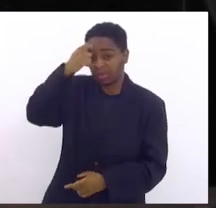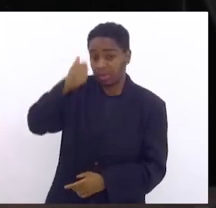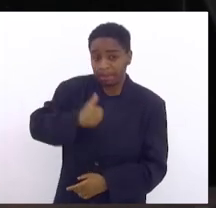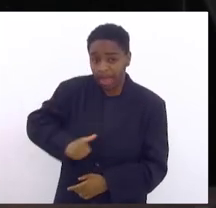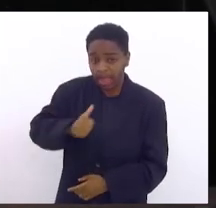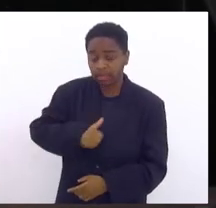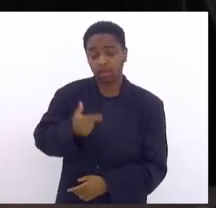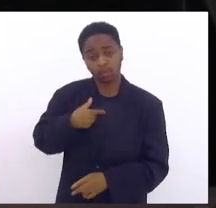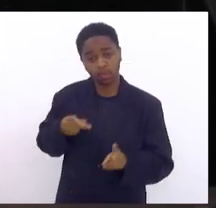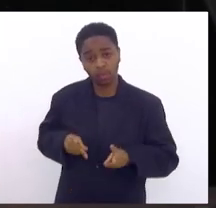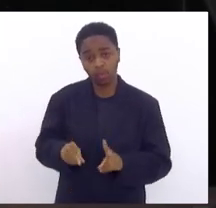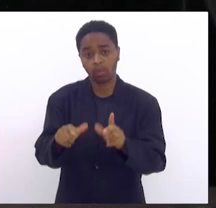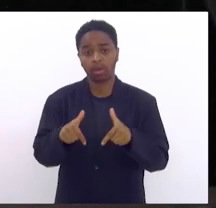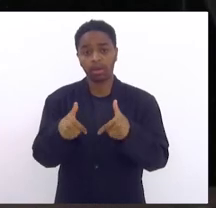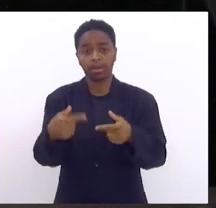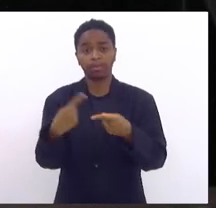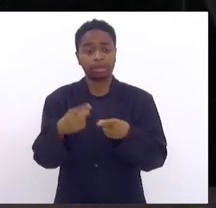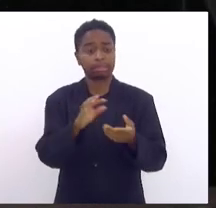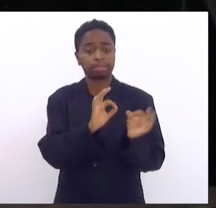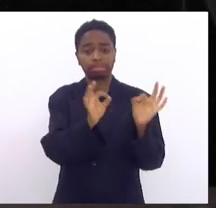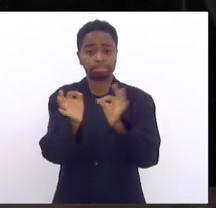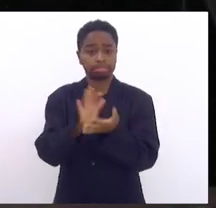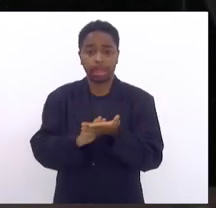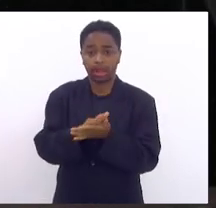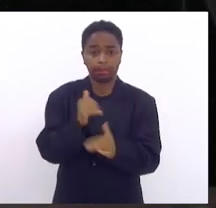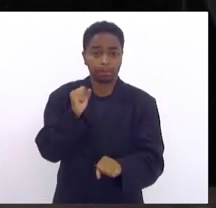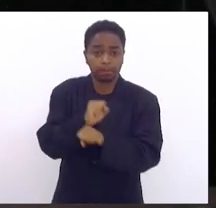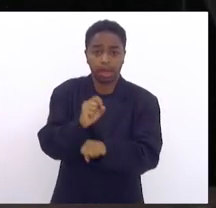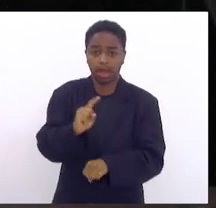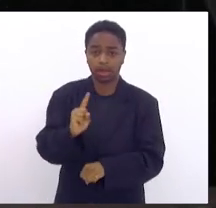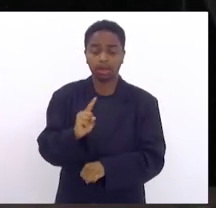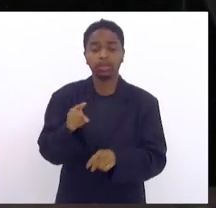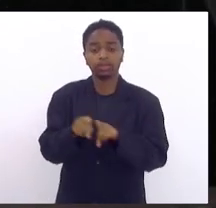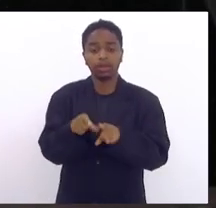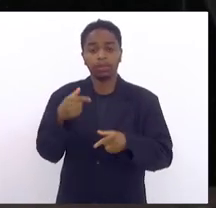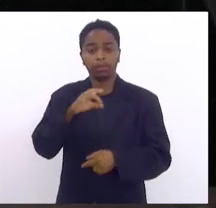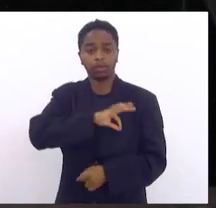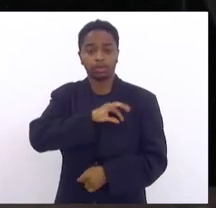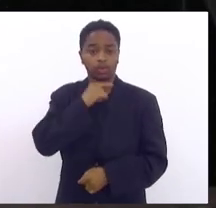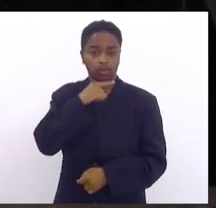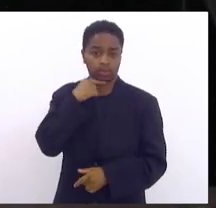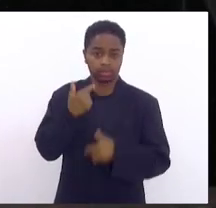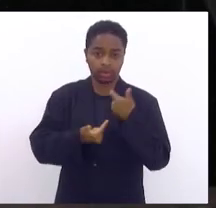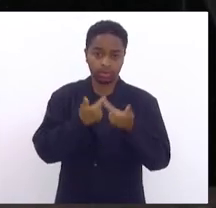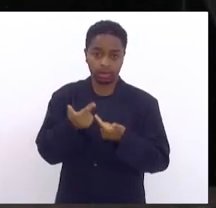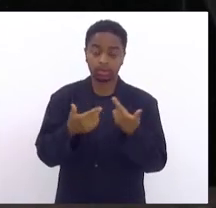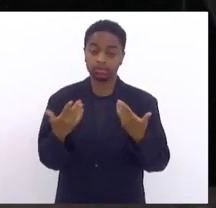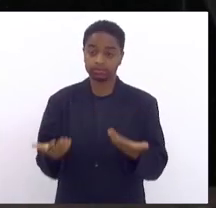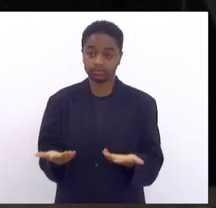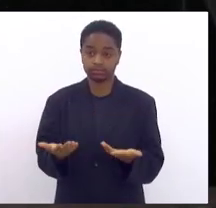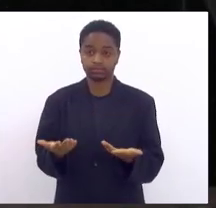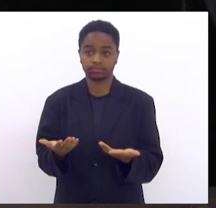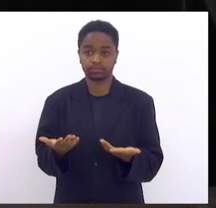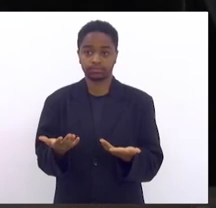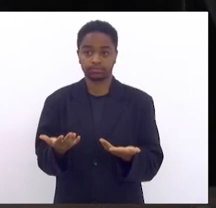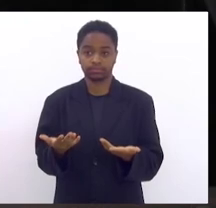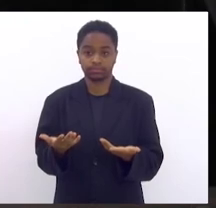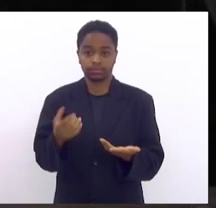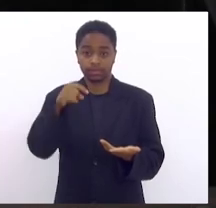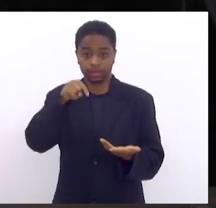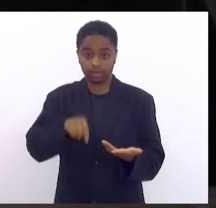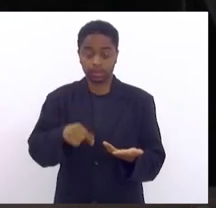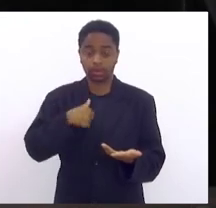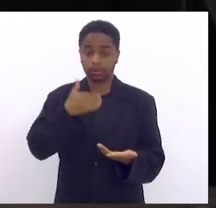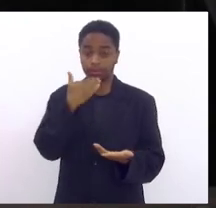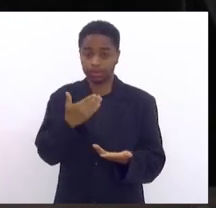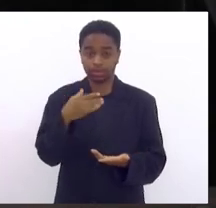fazendo, porque nada pode me parar, a polícia também não pode trabalhar. Então, aqui, cara, eu venho pedir